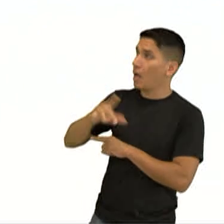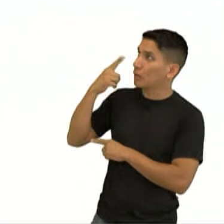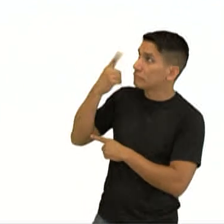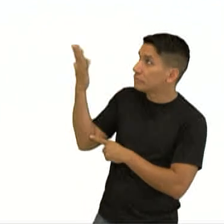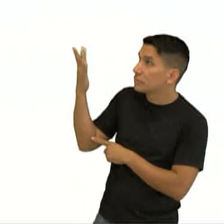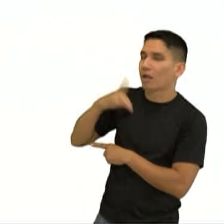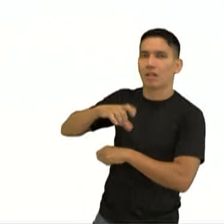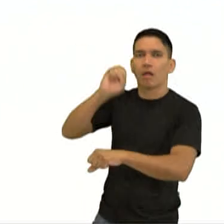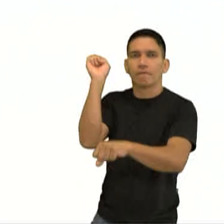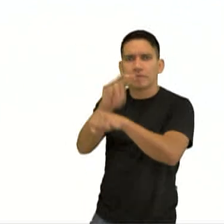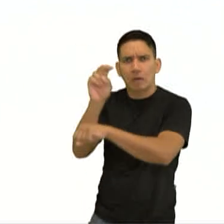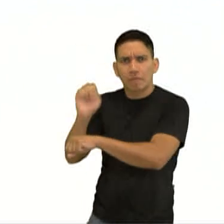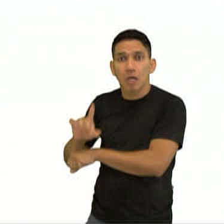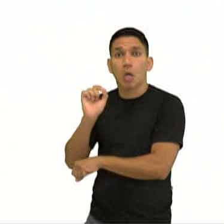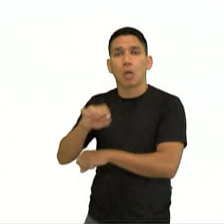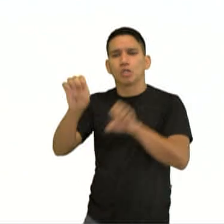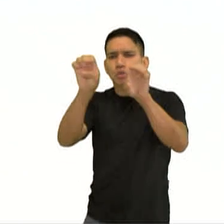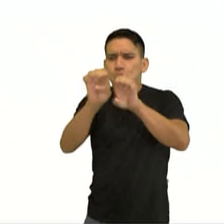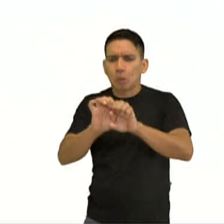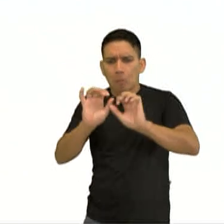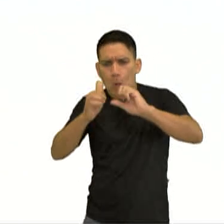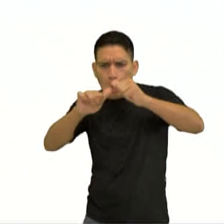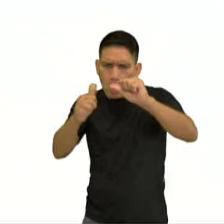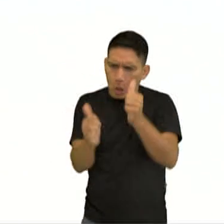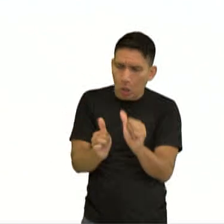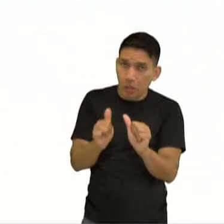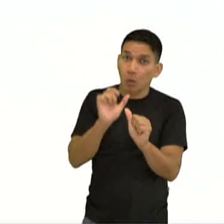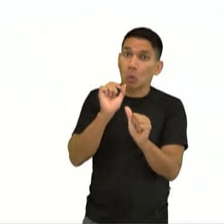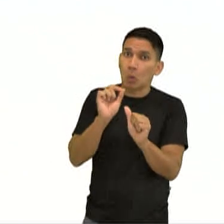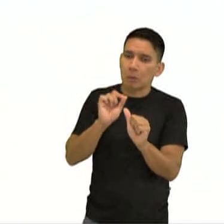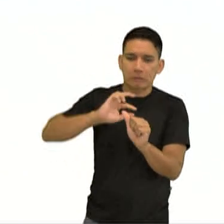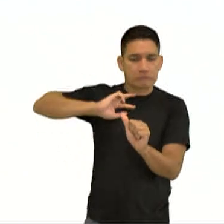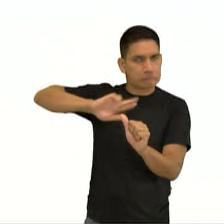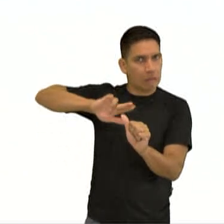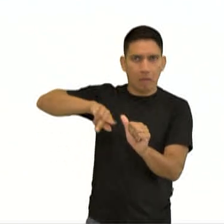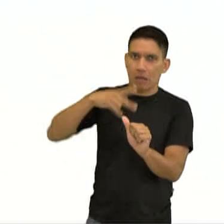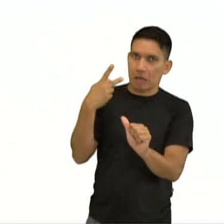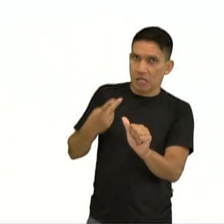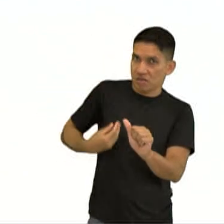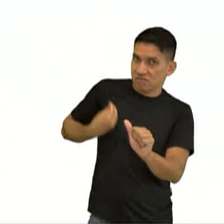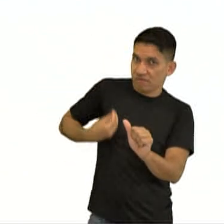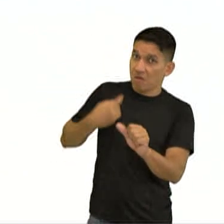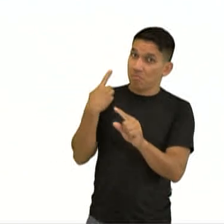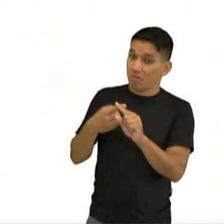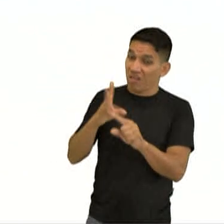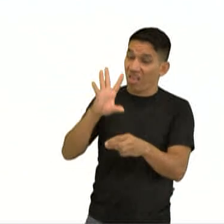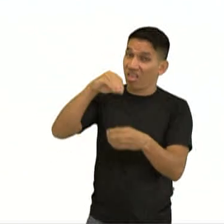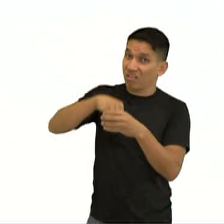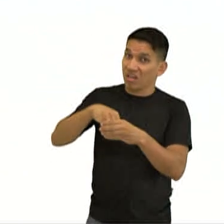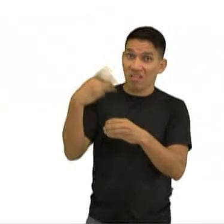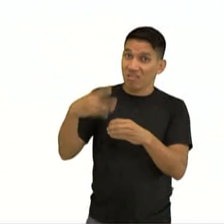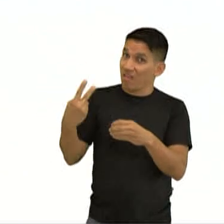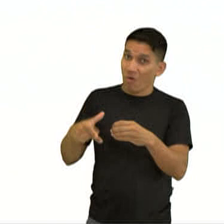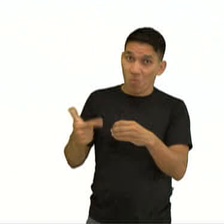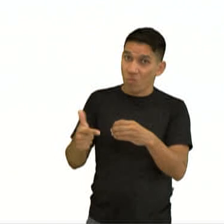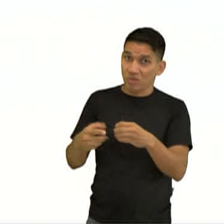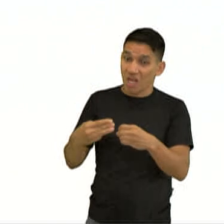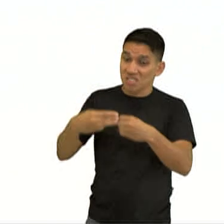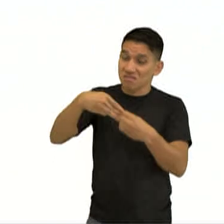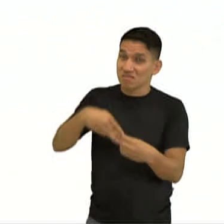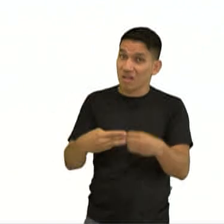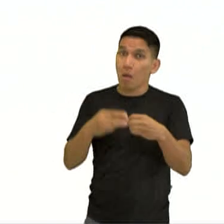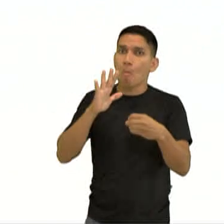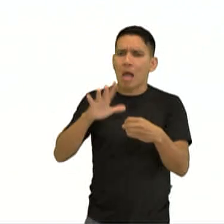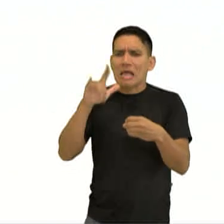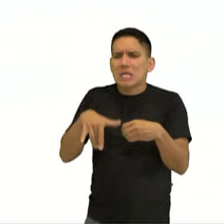são estruturas, né? Não são considerados seres vivos porque não apresentam células, mas são estruturas muito